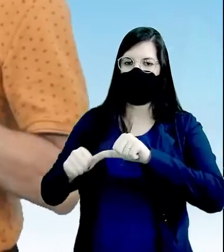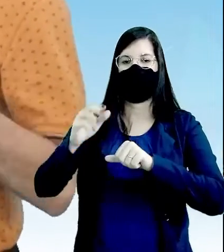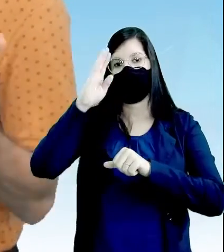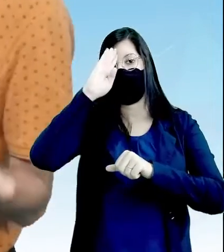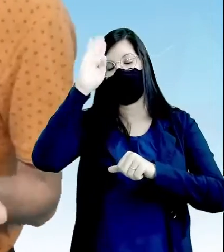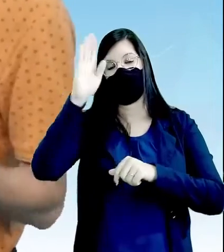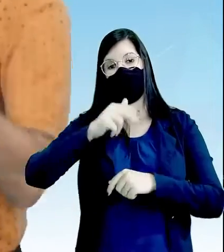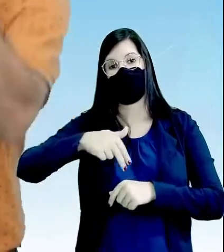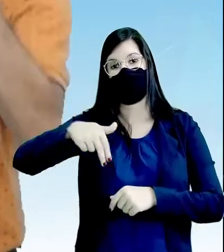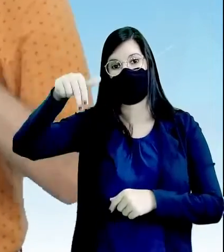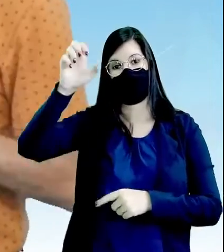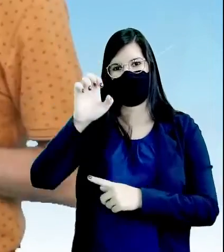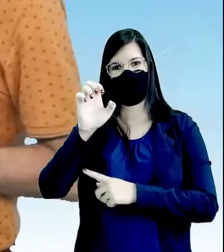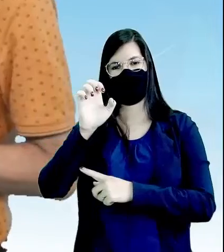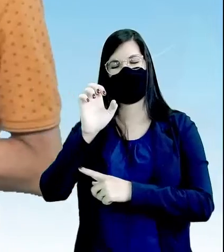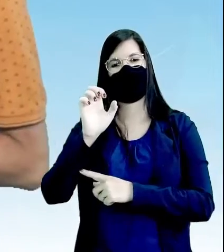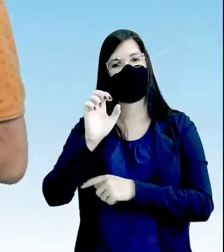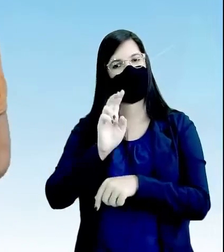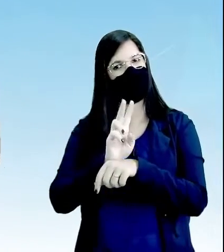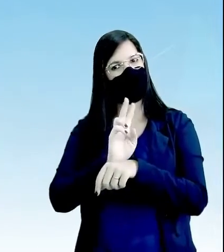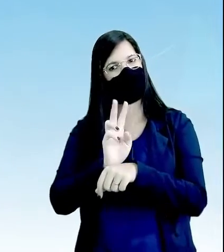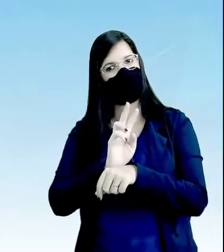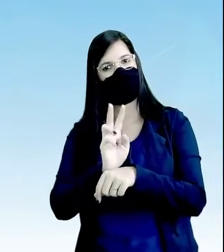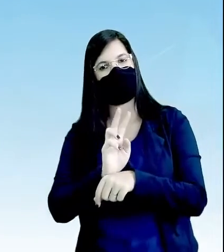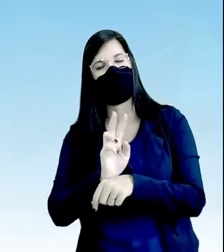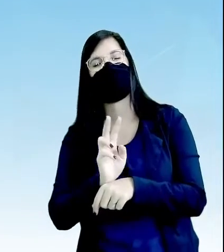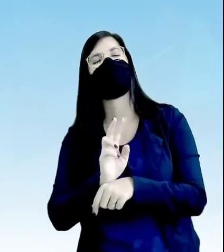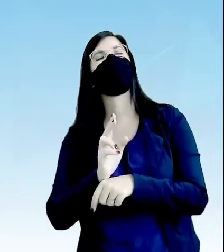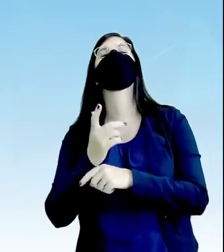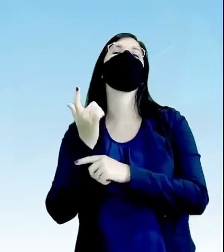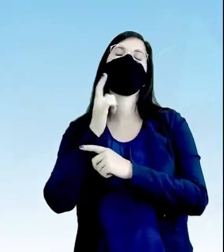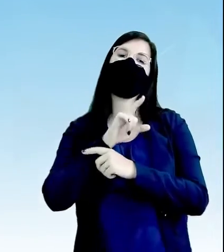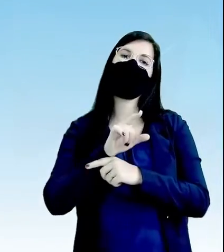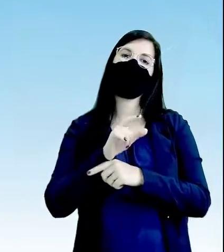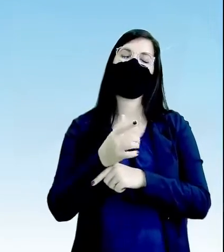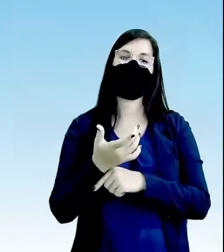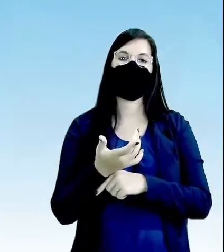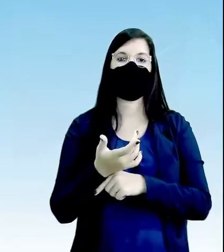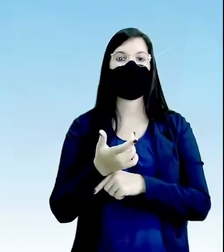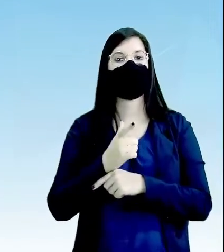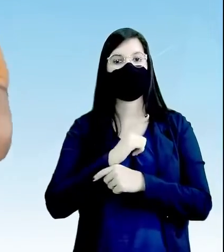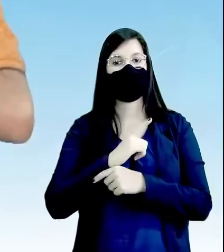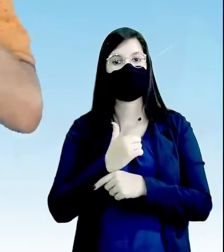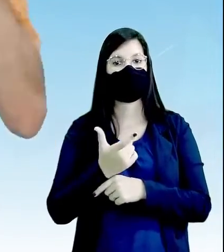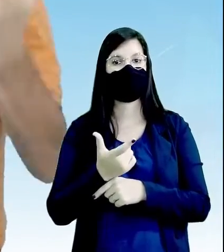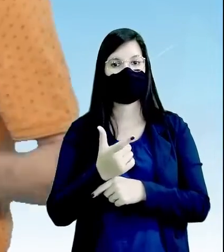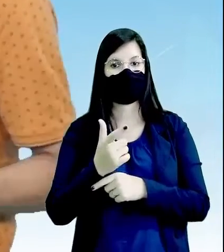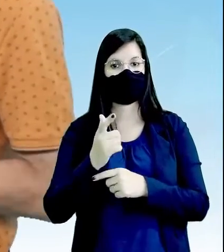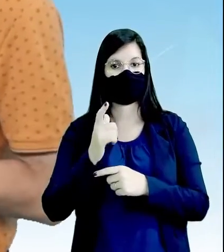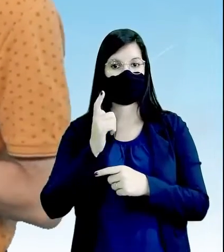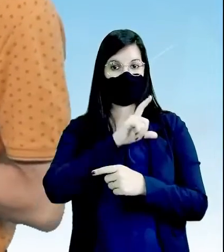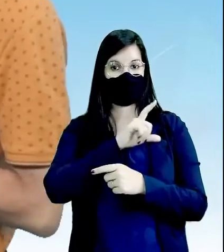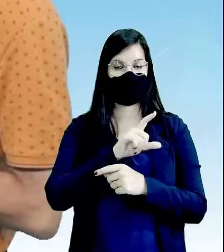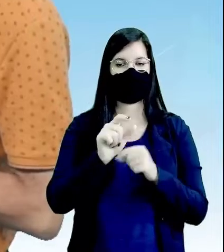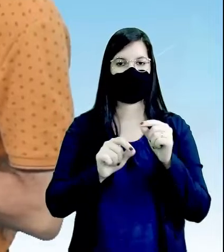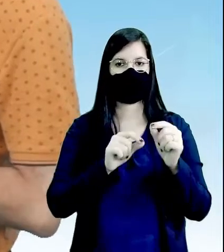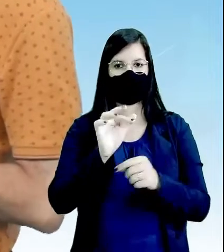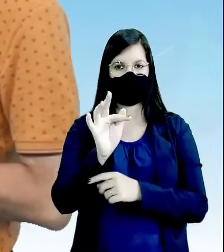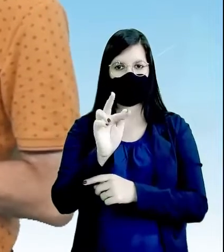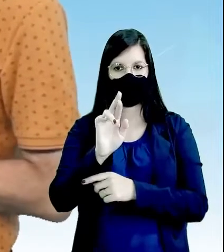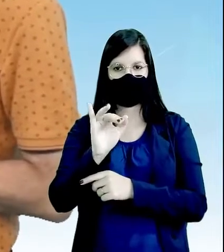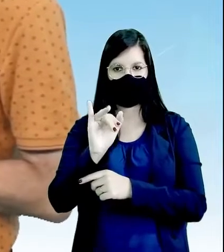deu esperanças, inclusive o Frei Caneca, na posse de Dom Pedro, chegou até a fazer uma ode a ele,